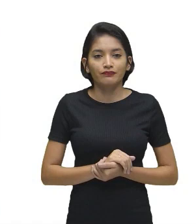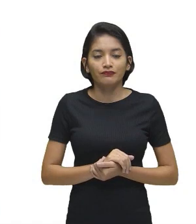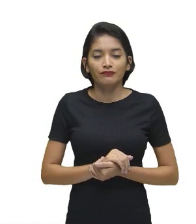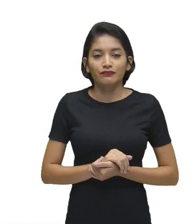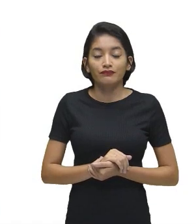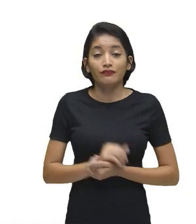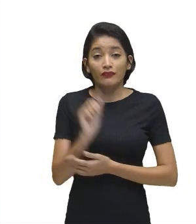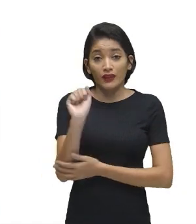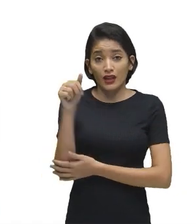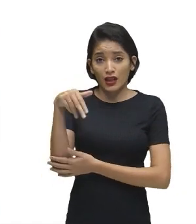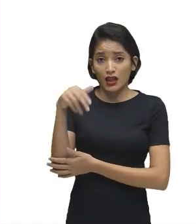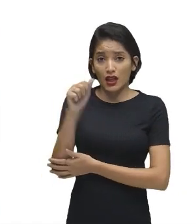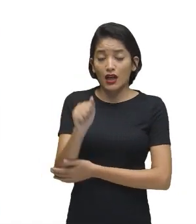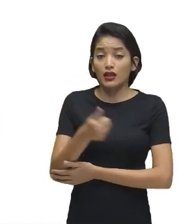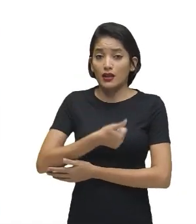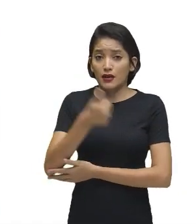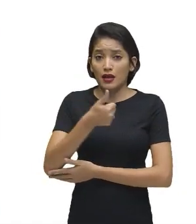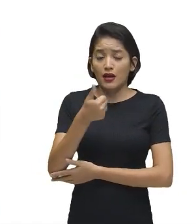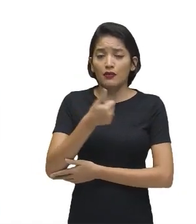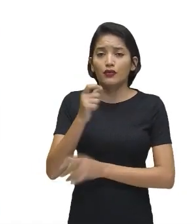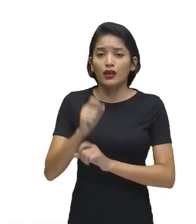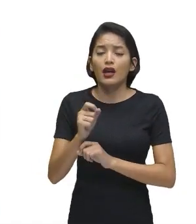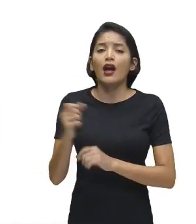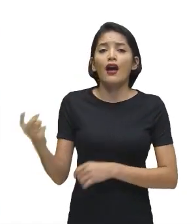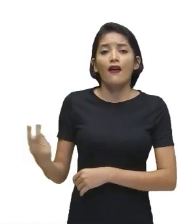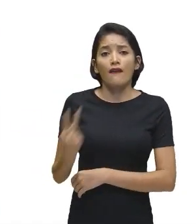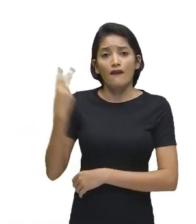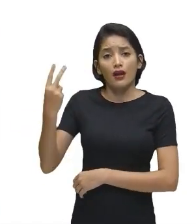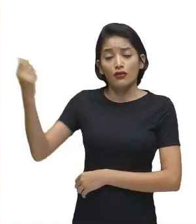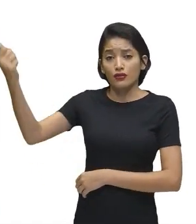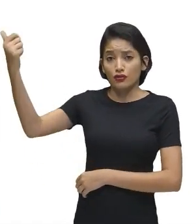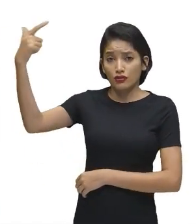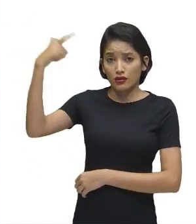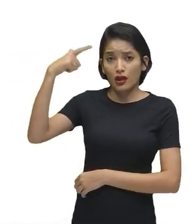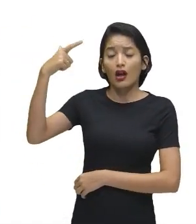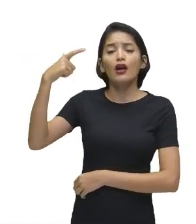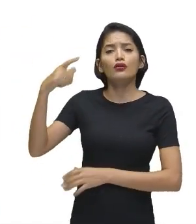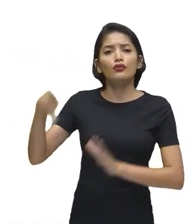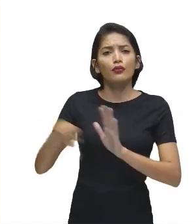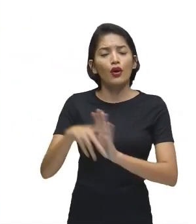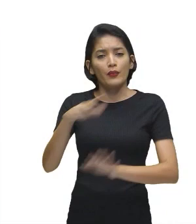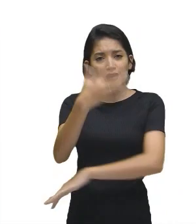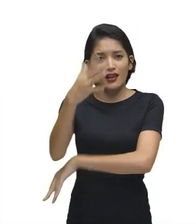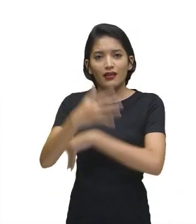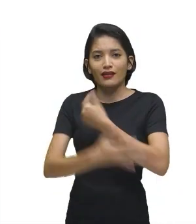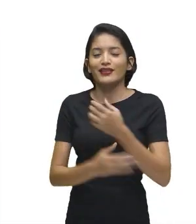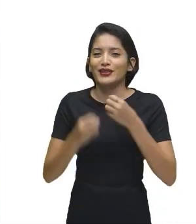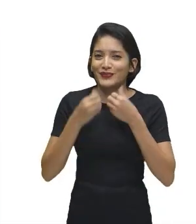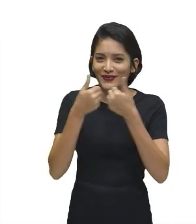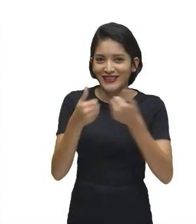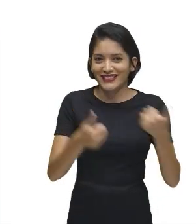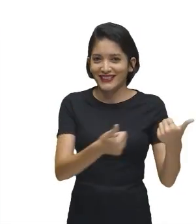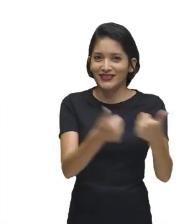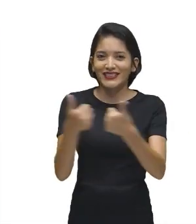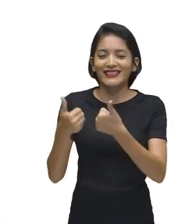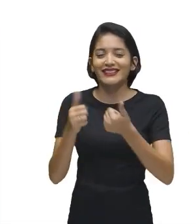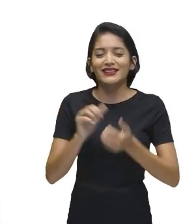a Ana Vitória, questão 1, valorização da luz, retratar a natureza. Muito bem, Ana